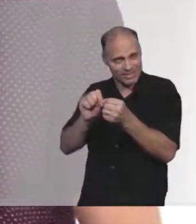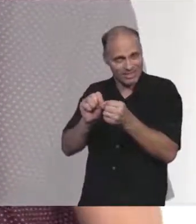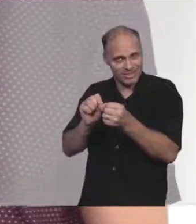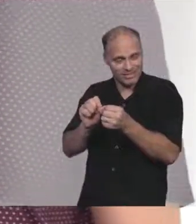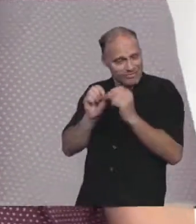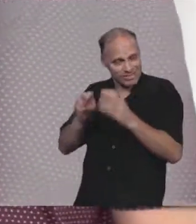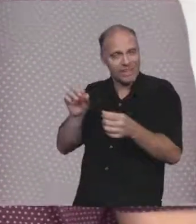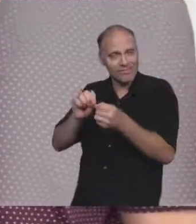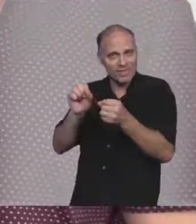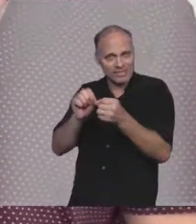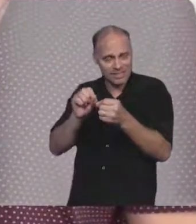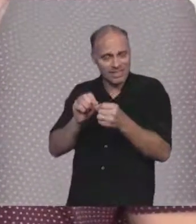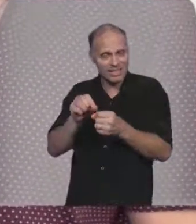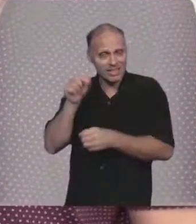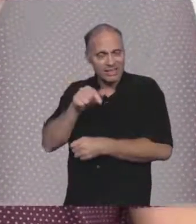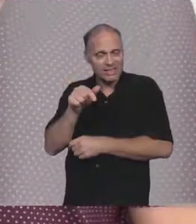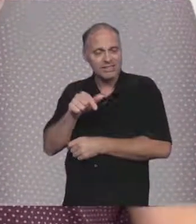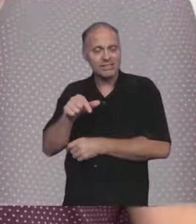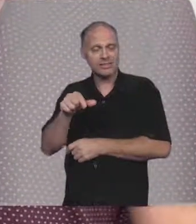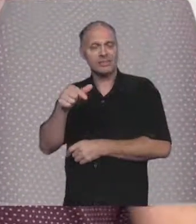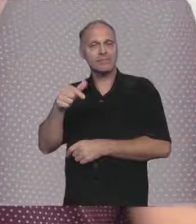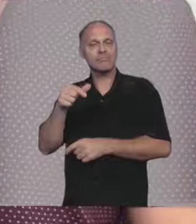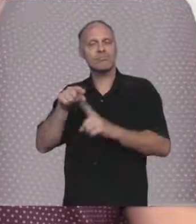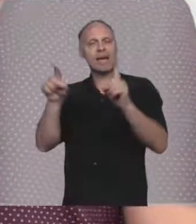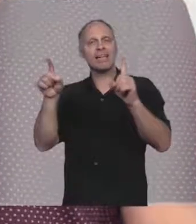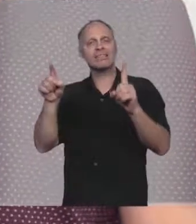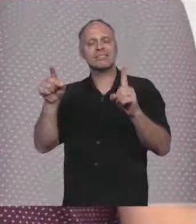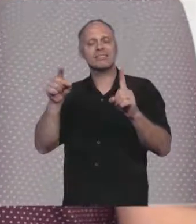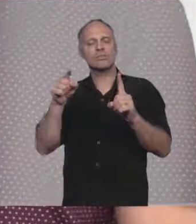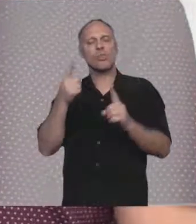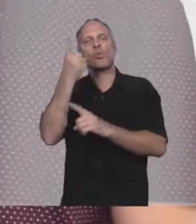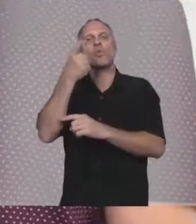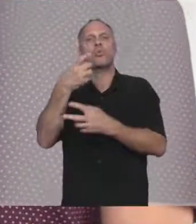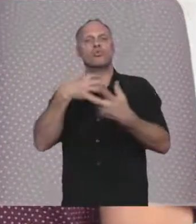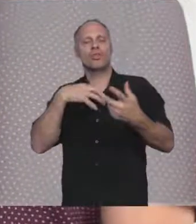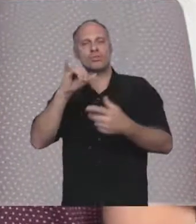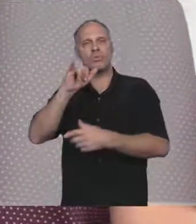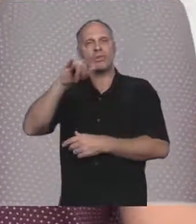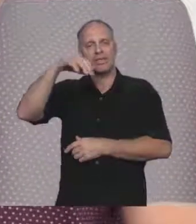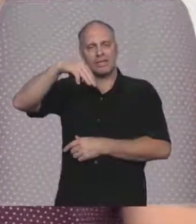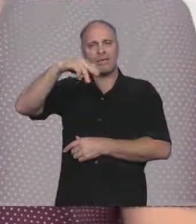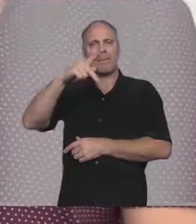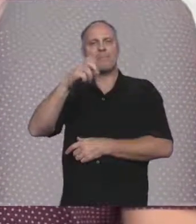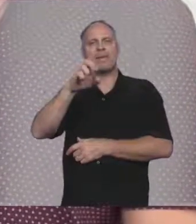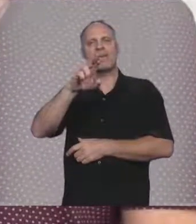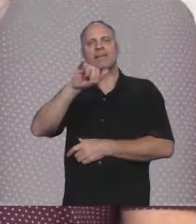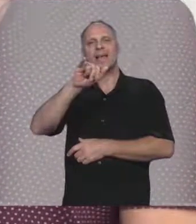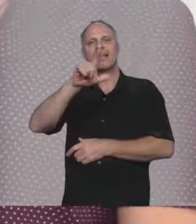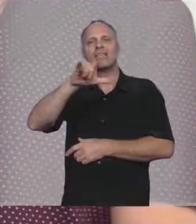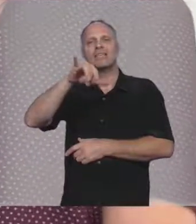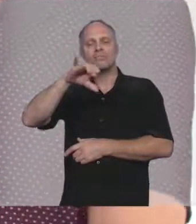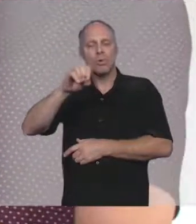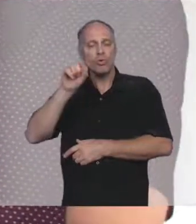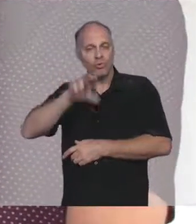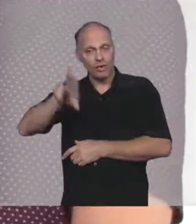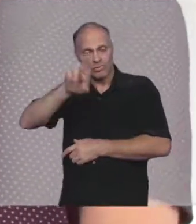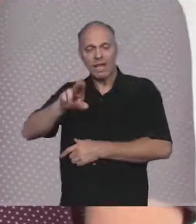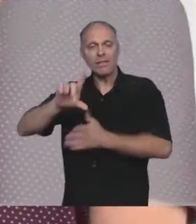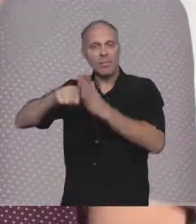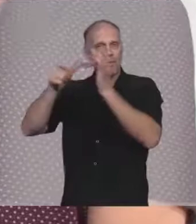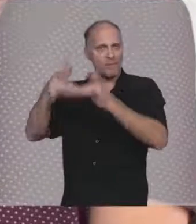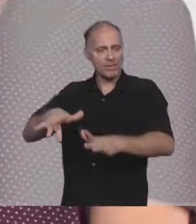fazer hiperrealismo, mas com uma condição, tu vai fazer e vai largar. Vai usar isso como